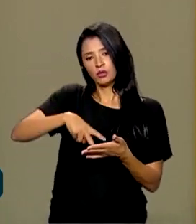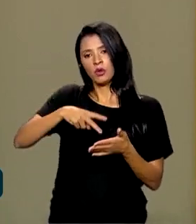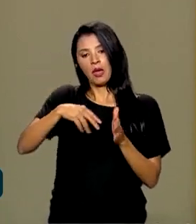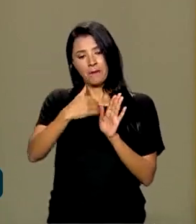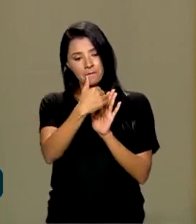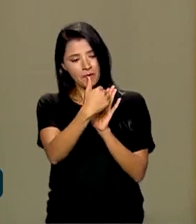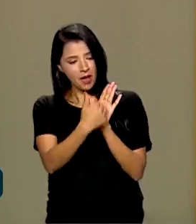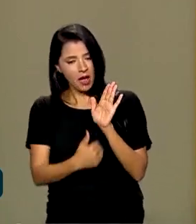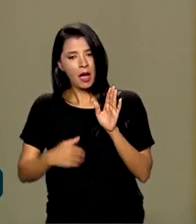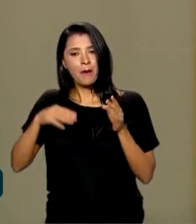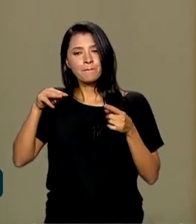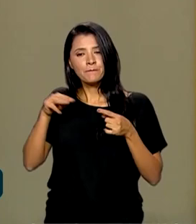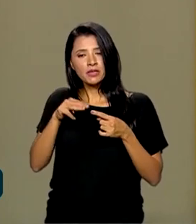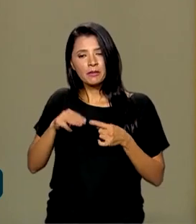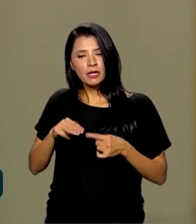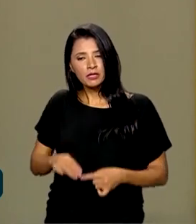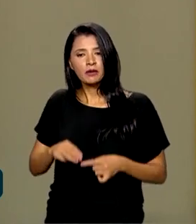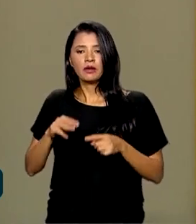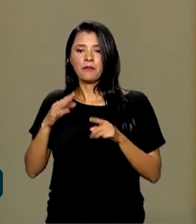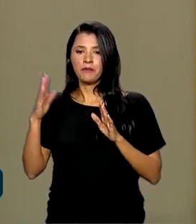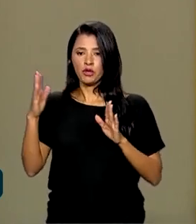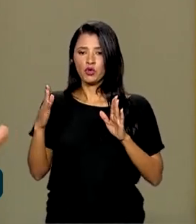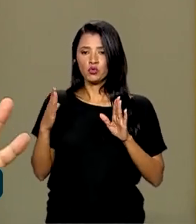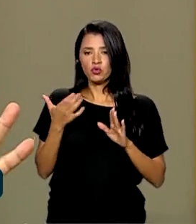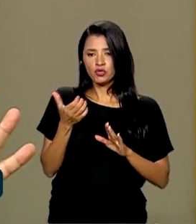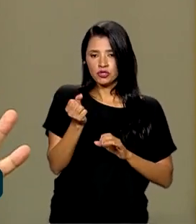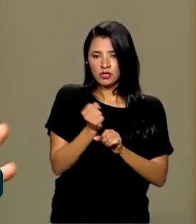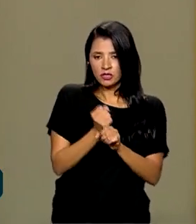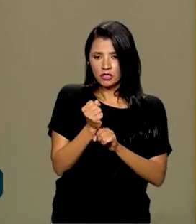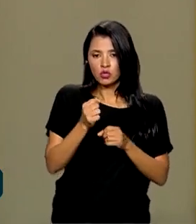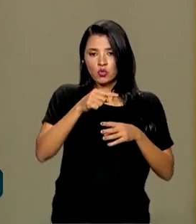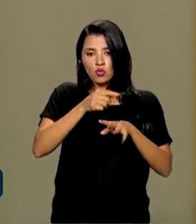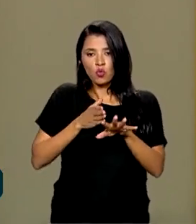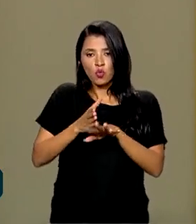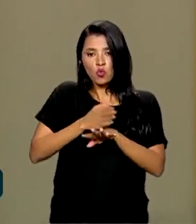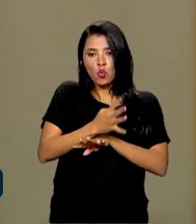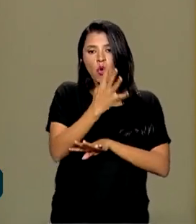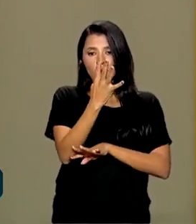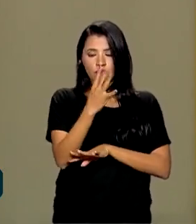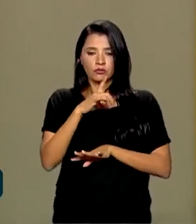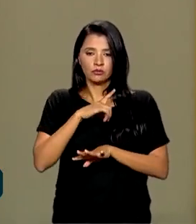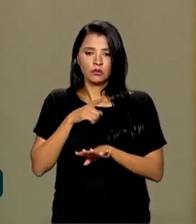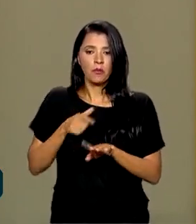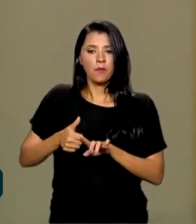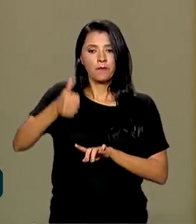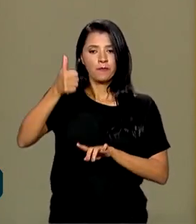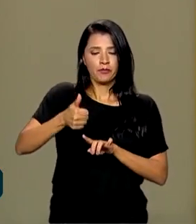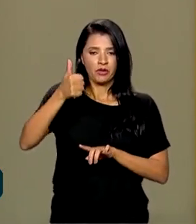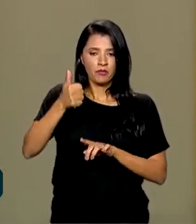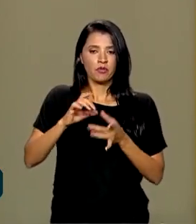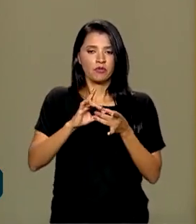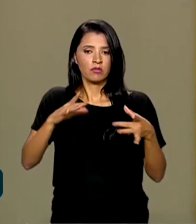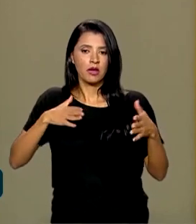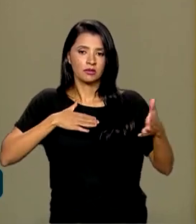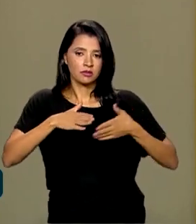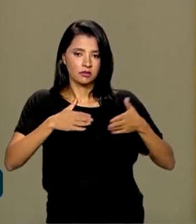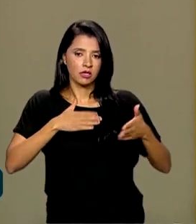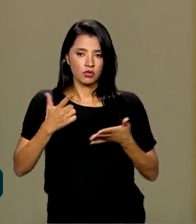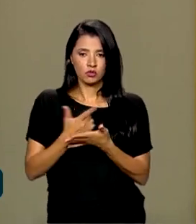e ações para os próximos 10 anos, em 4 eixos. Um primeiro eixo, que é o da democratização do acesso ao livro,